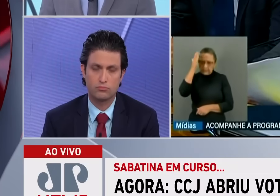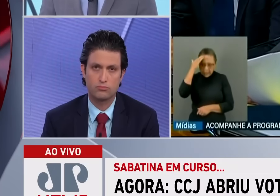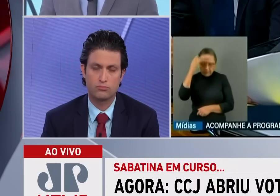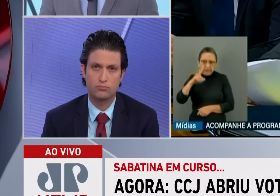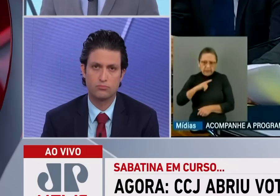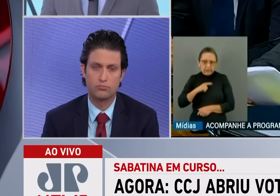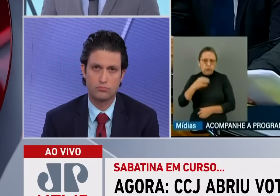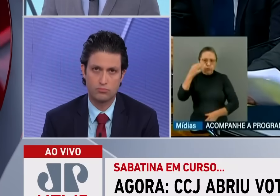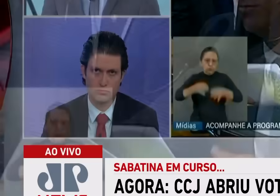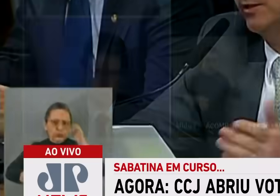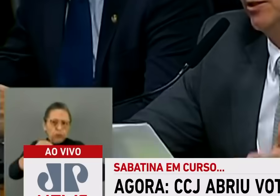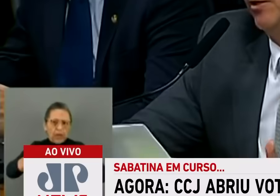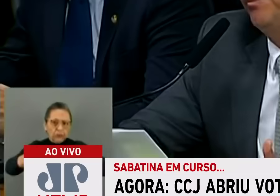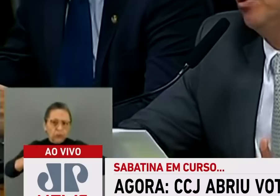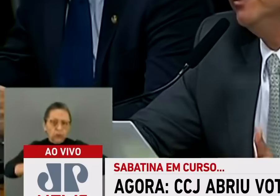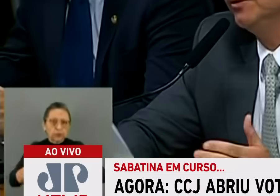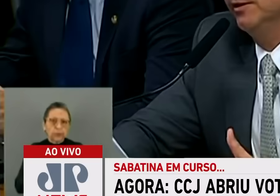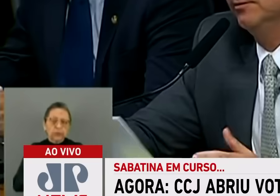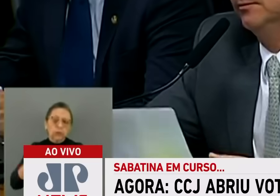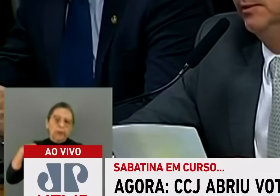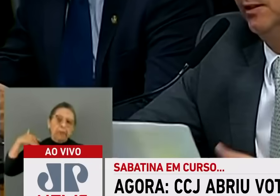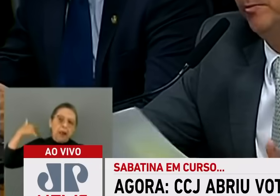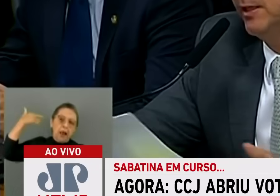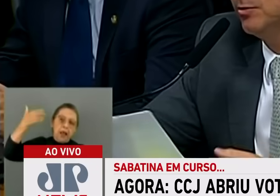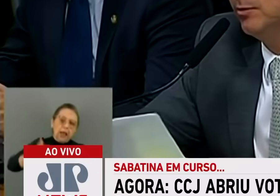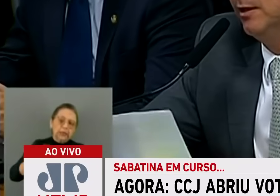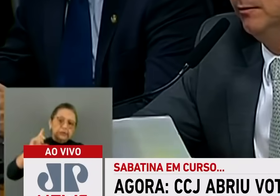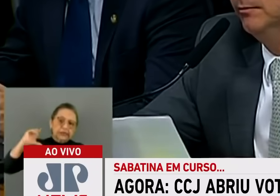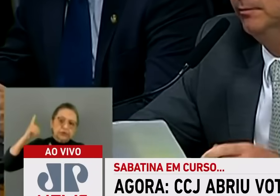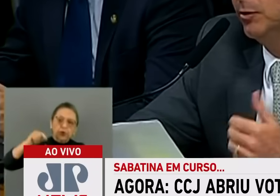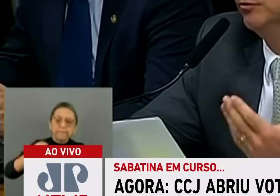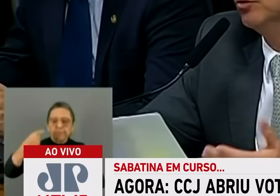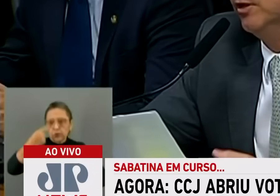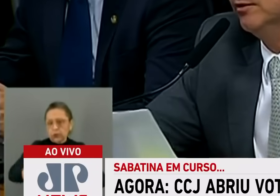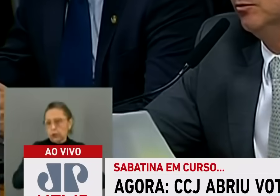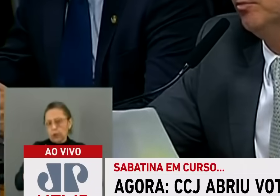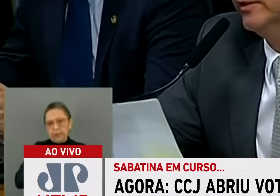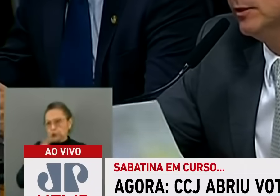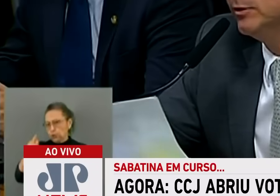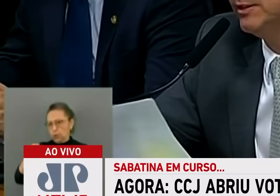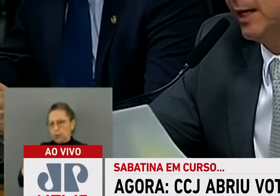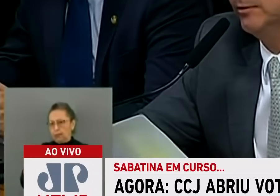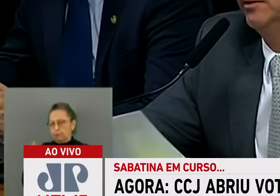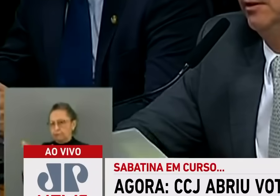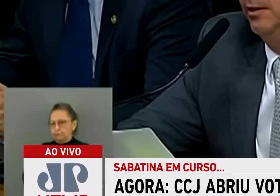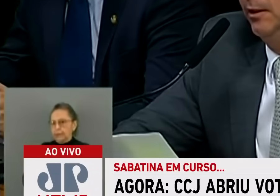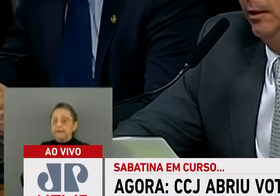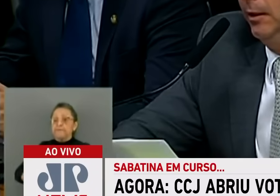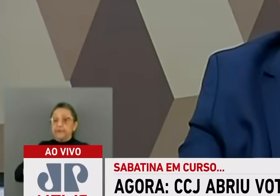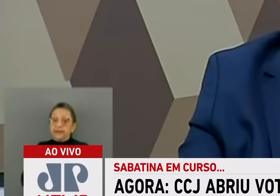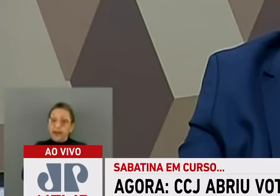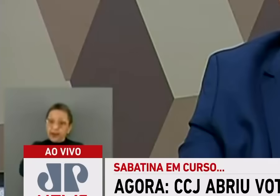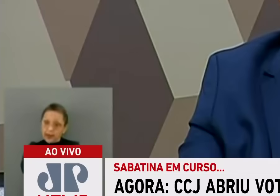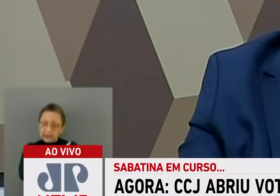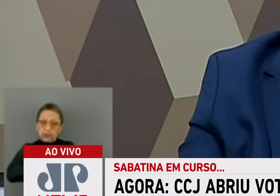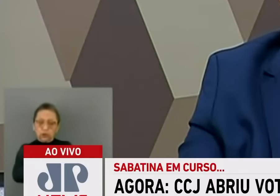um dos expoentes aí da oposição. Pela sua trajetória política e não pelo seu histórico no poder judiciário.